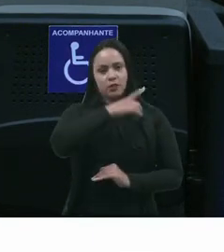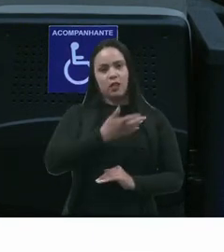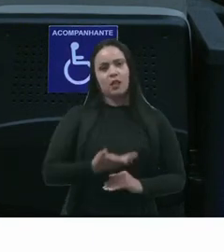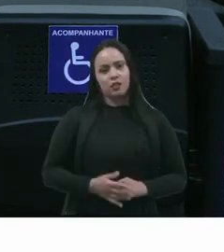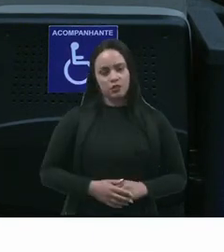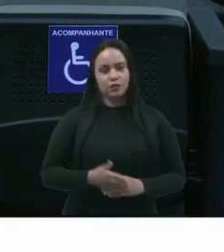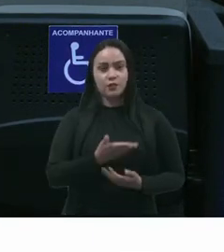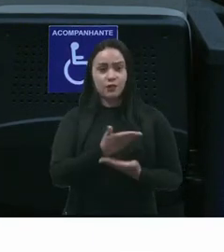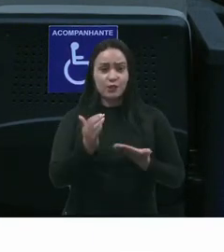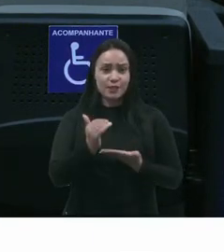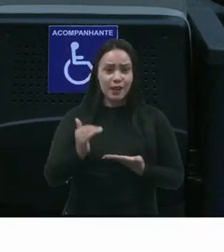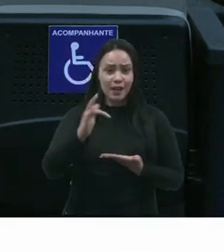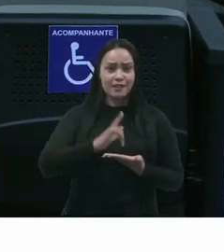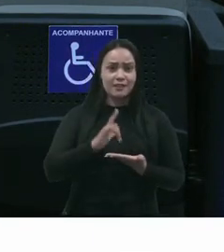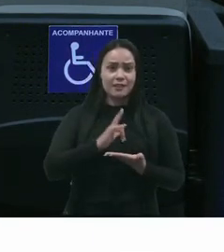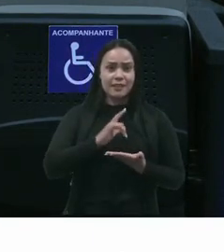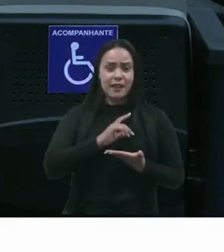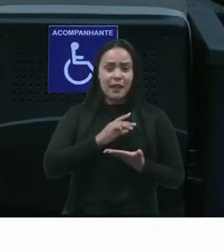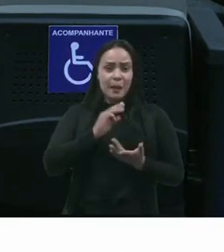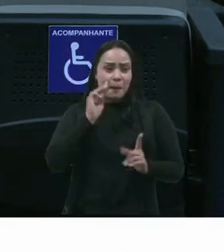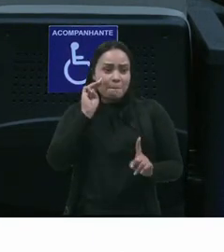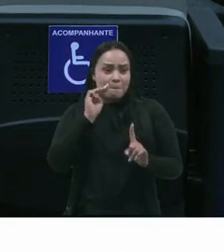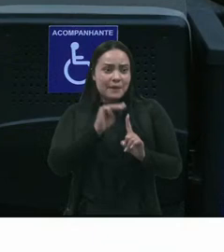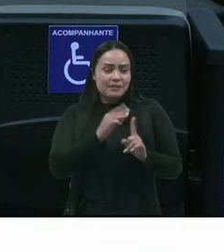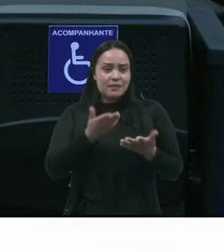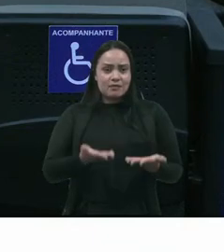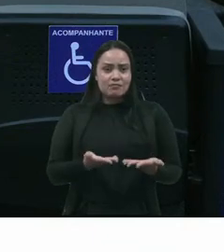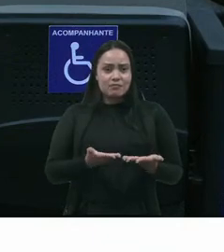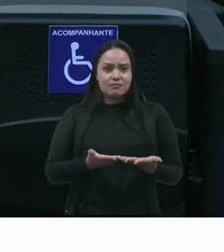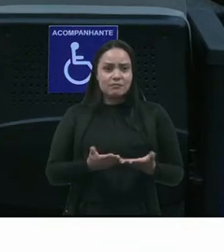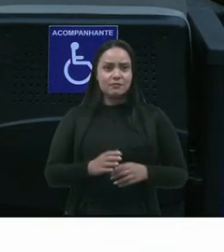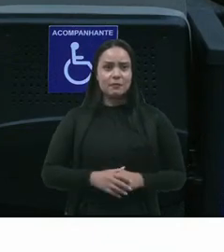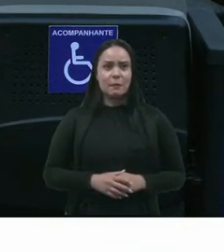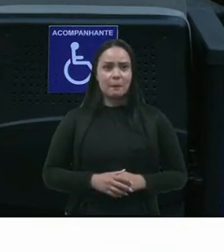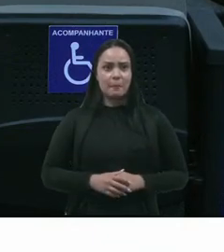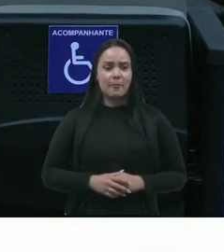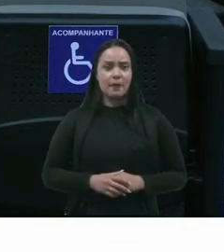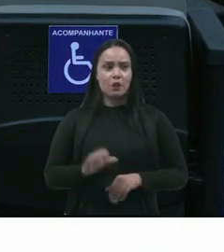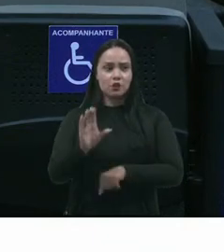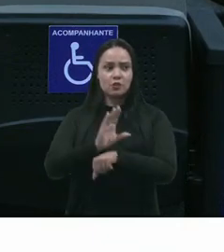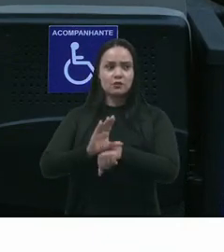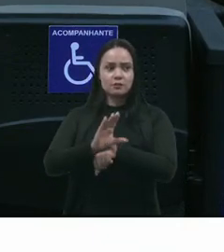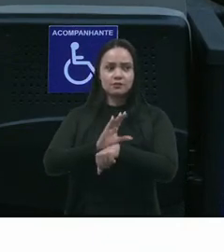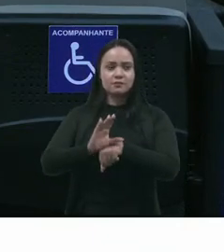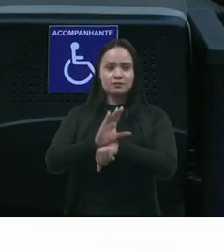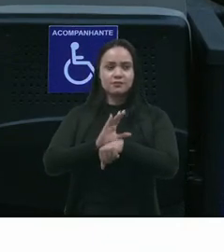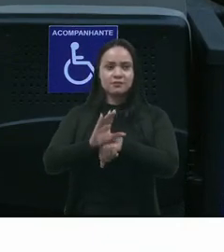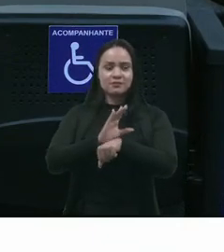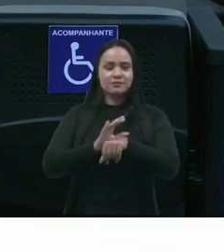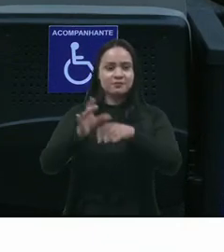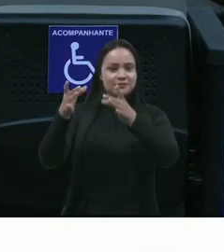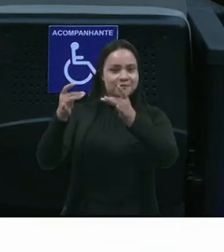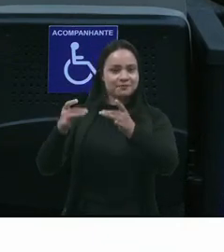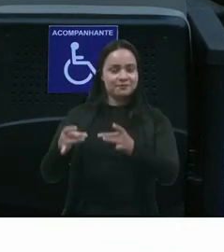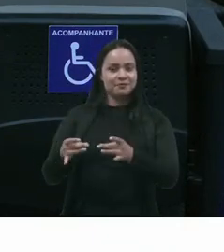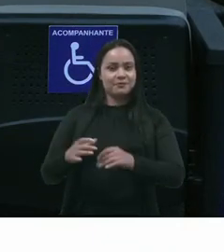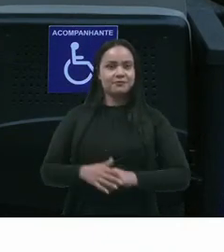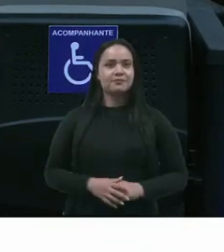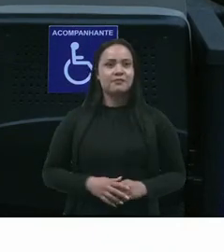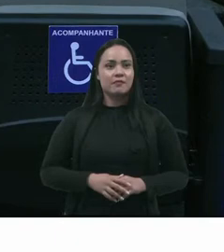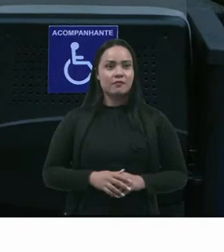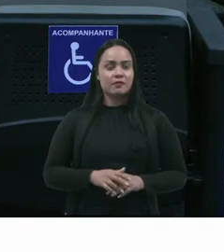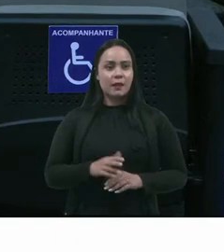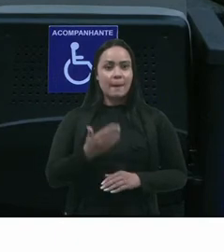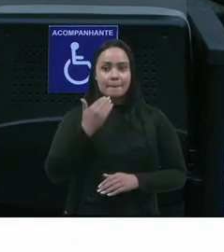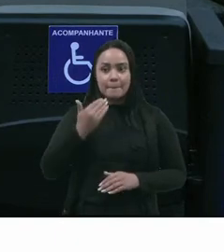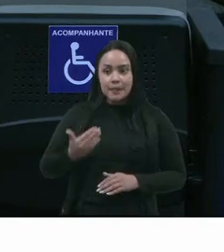Vossas Excelências têm a missão constitucional de eventualmente